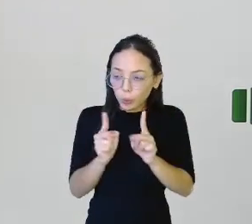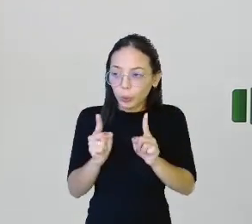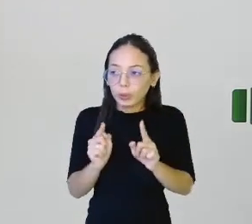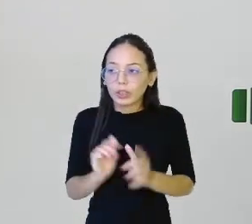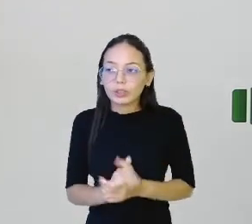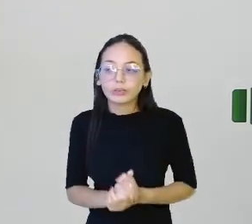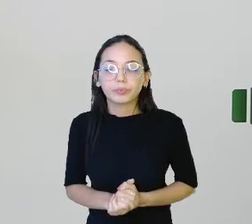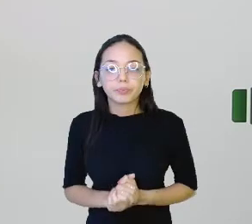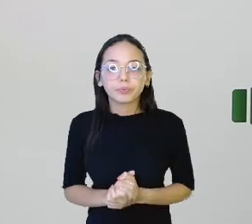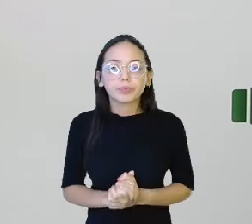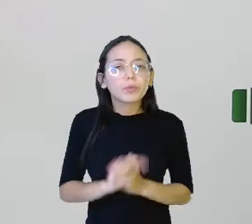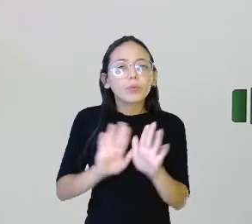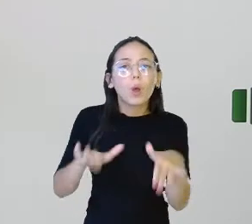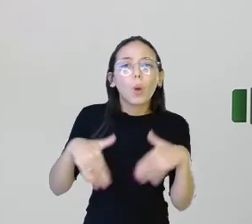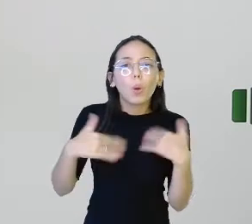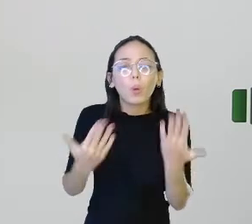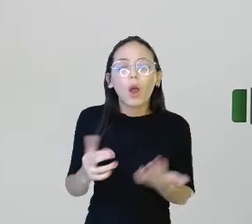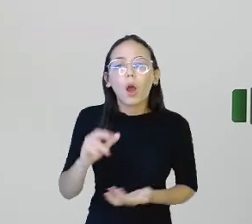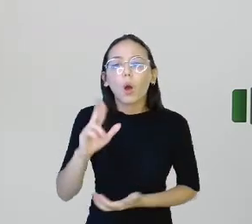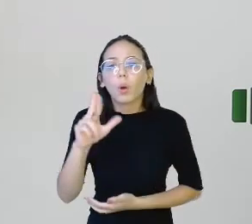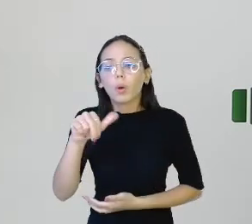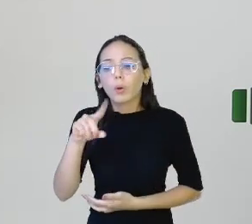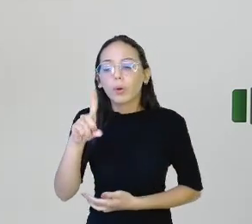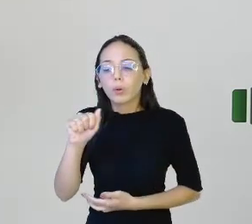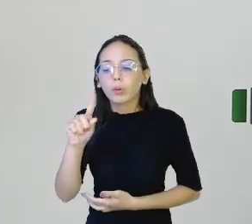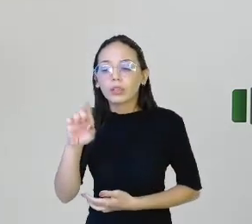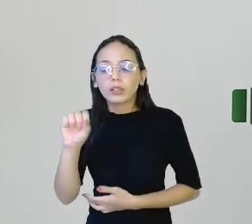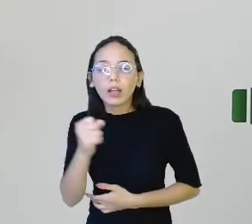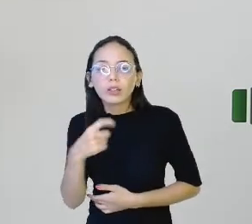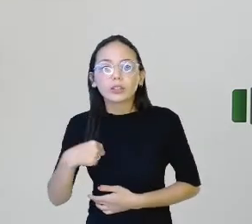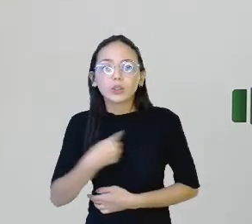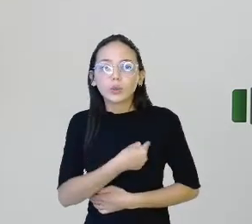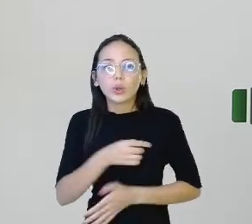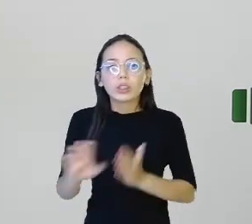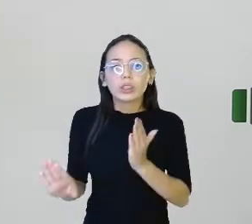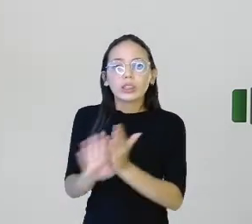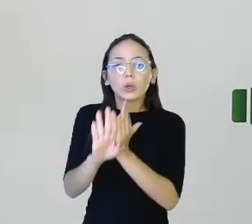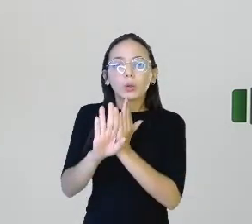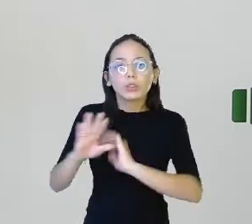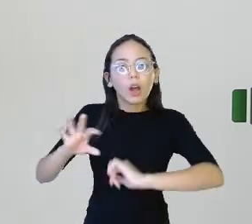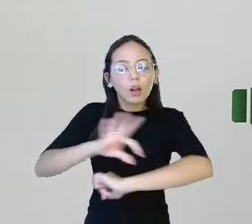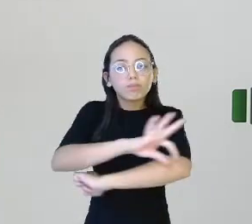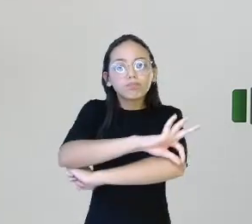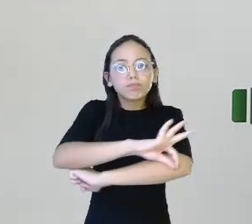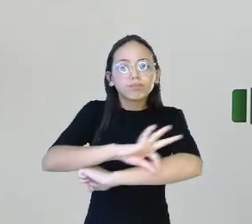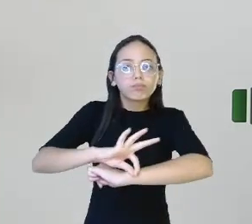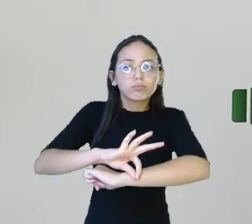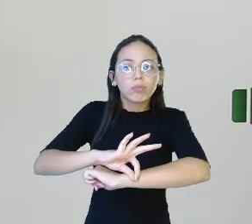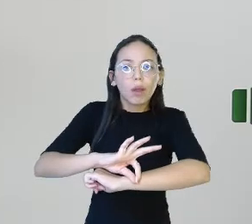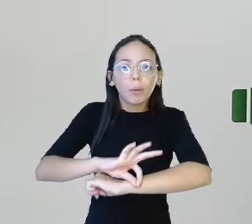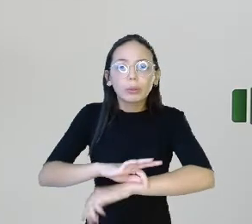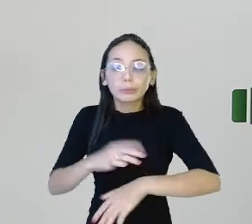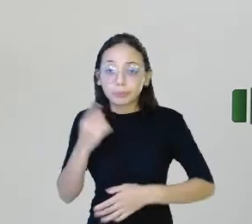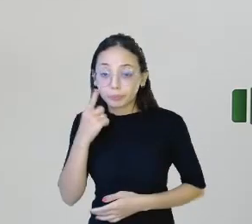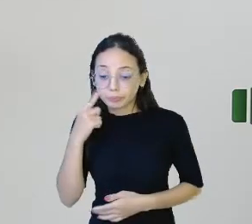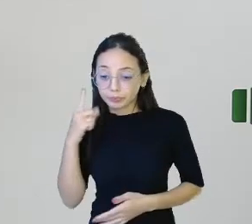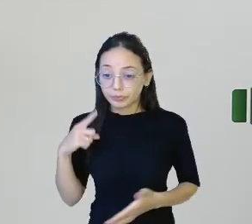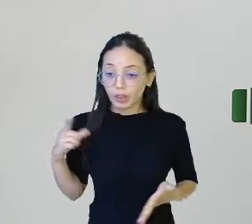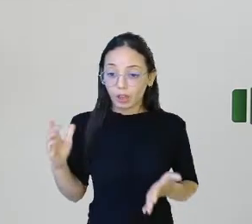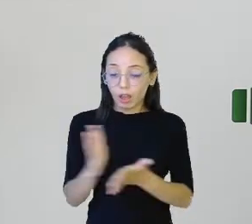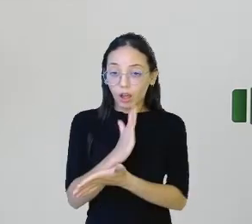Que unidades de medida podemos encontrar numa régua? 5º ano. Em algumas